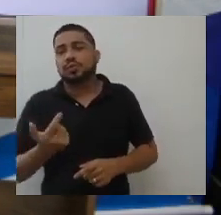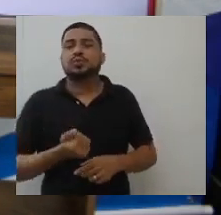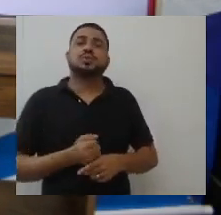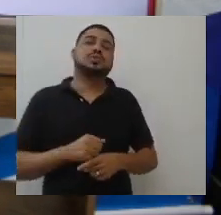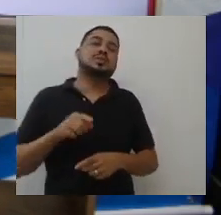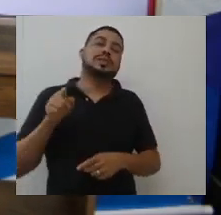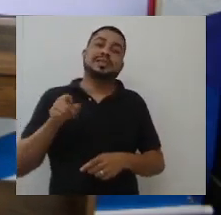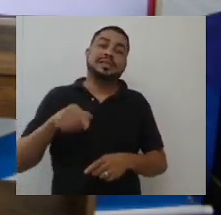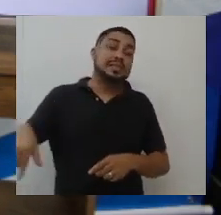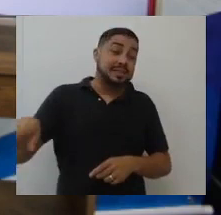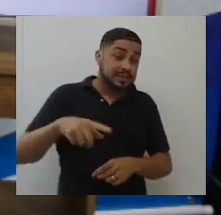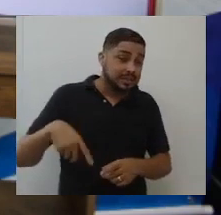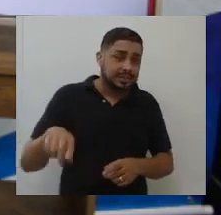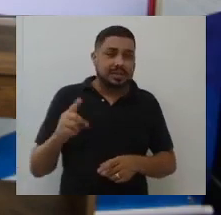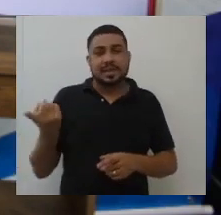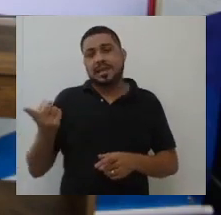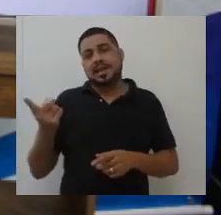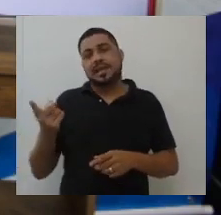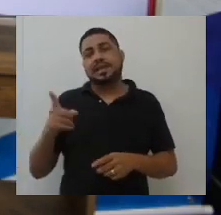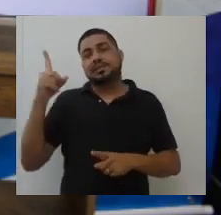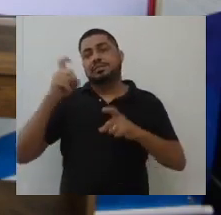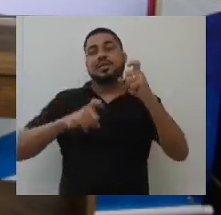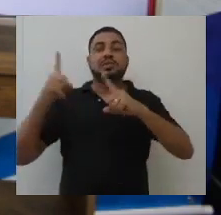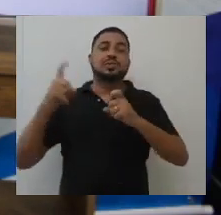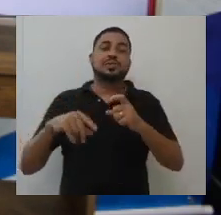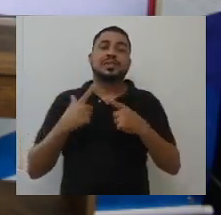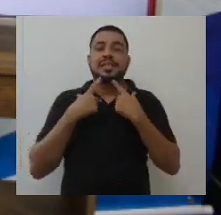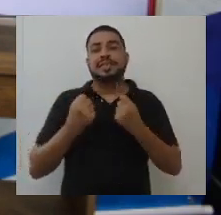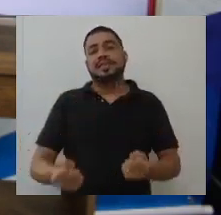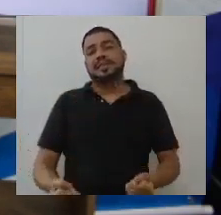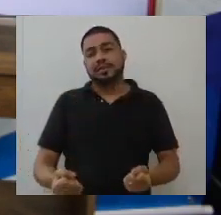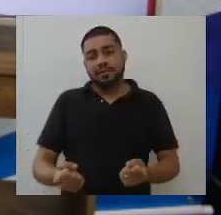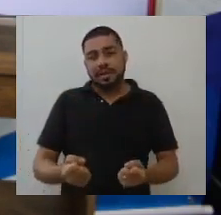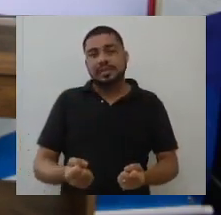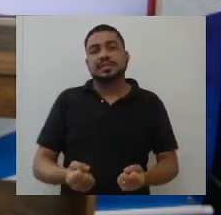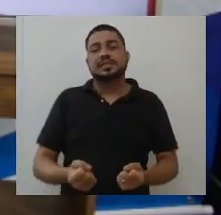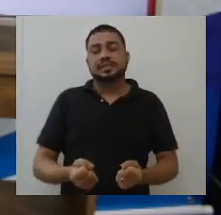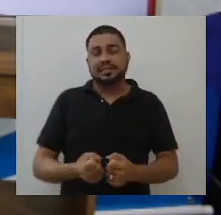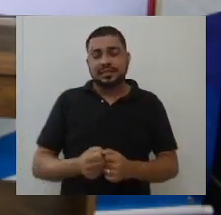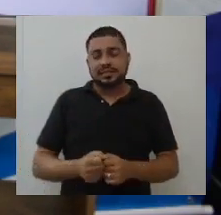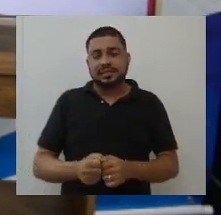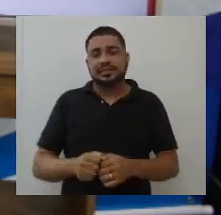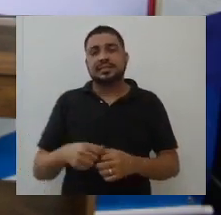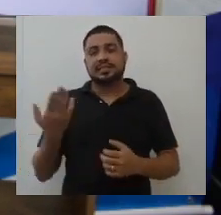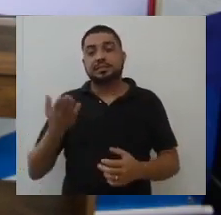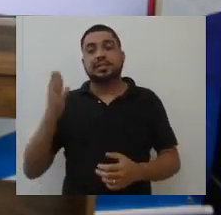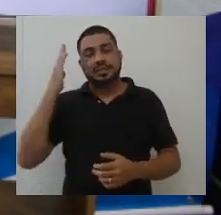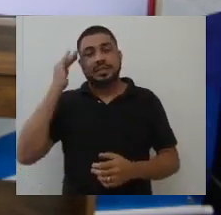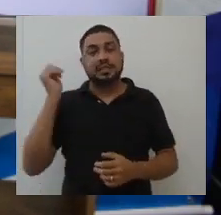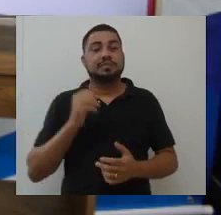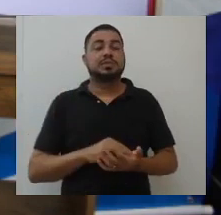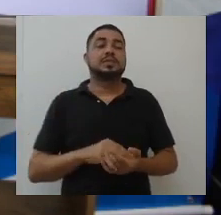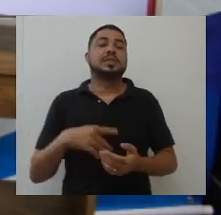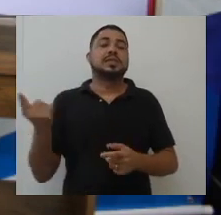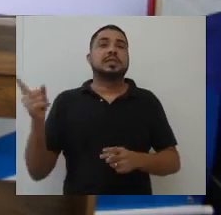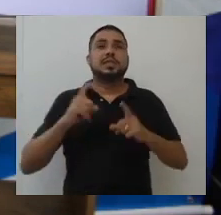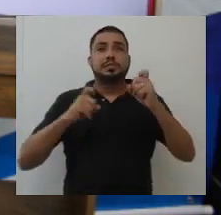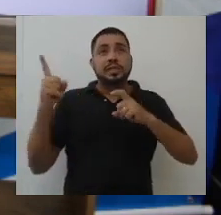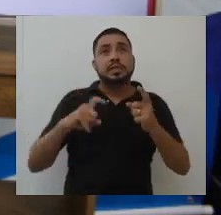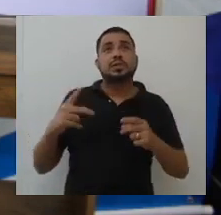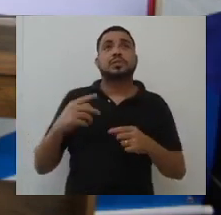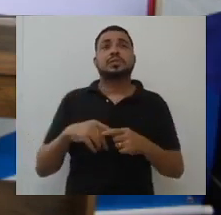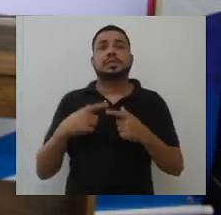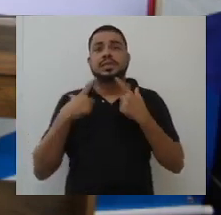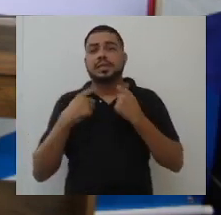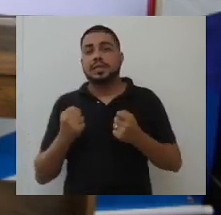passa ou não passam de expressões idiomáticas. Então a gente chega numa conclusão, né, de que expressões